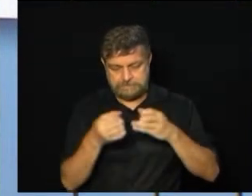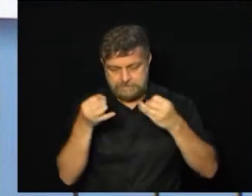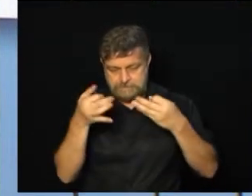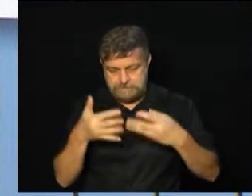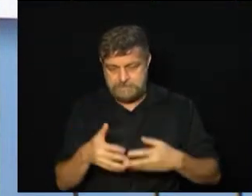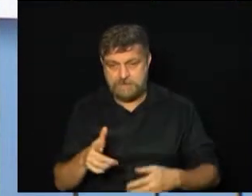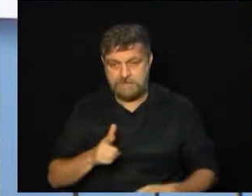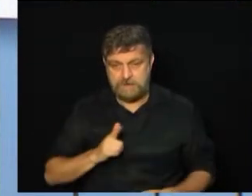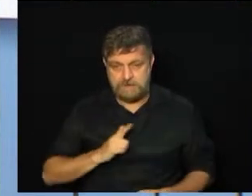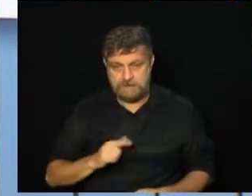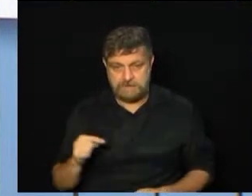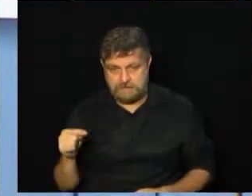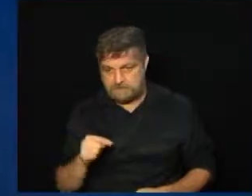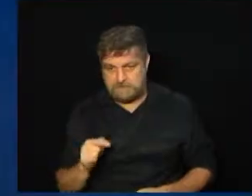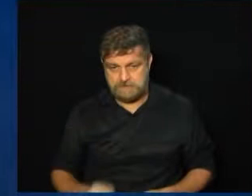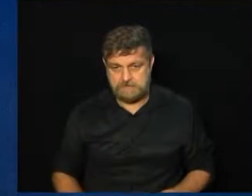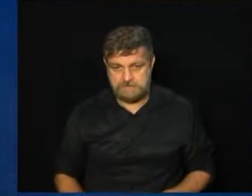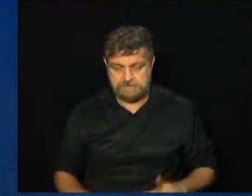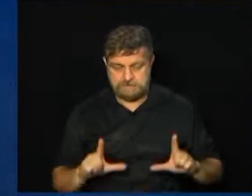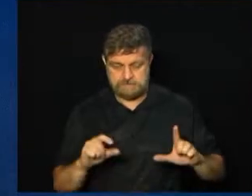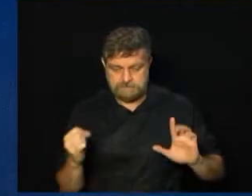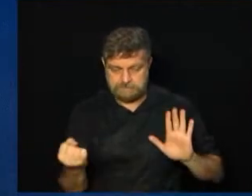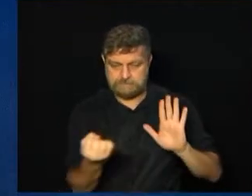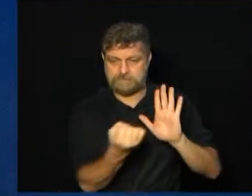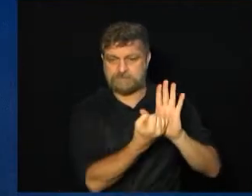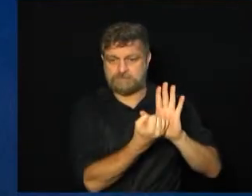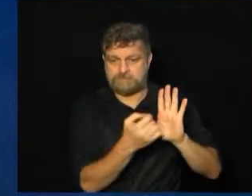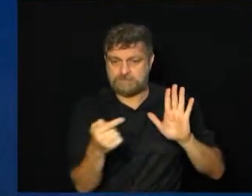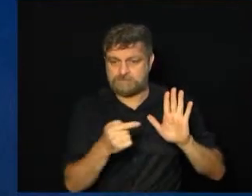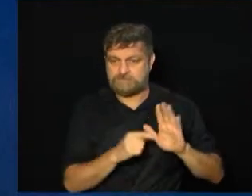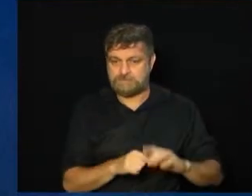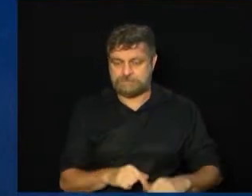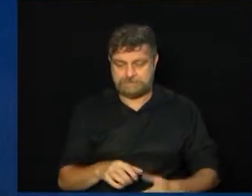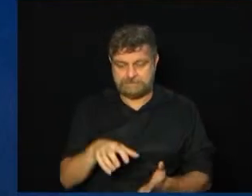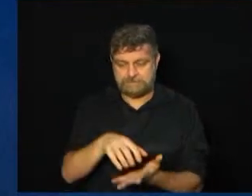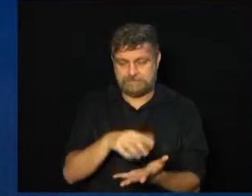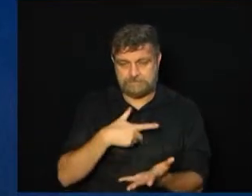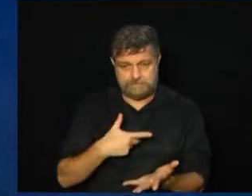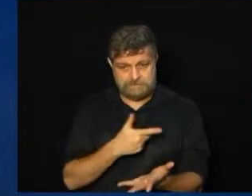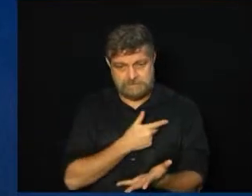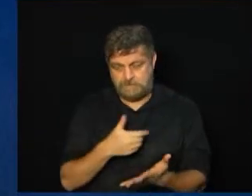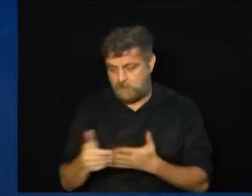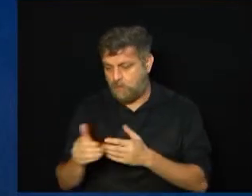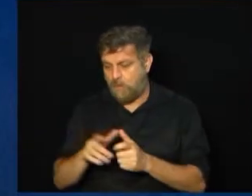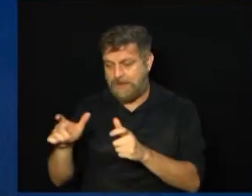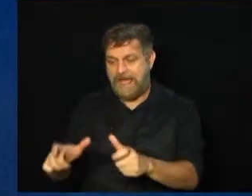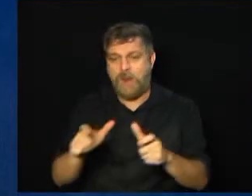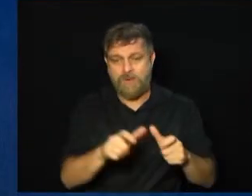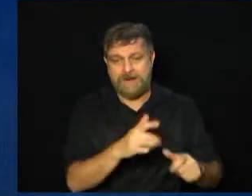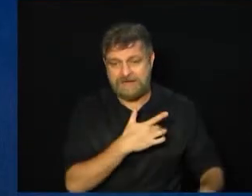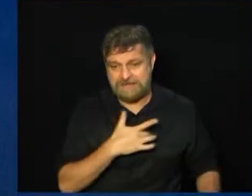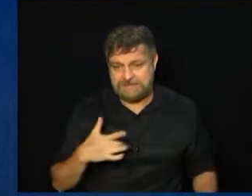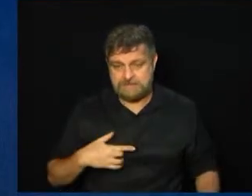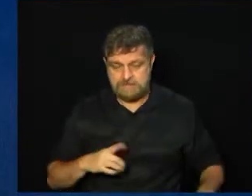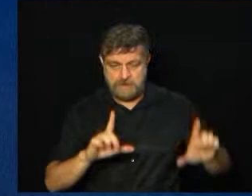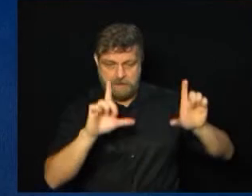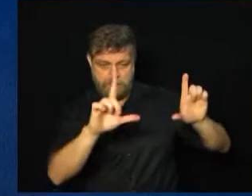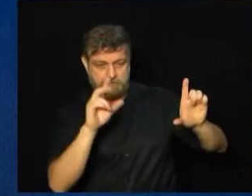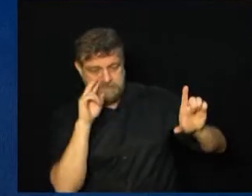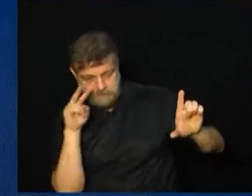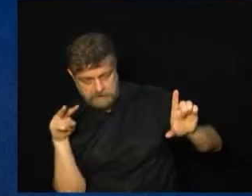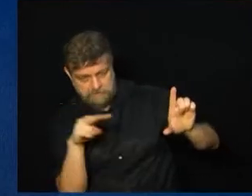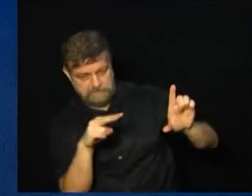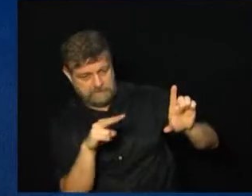ser afixada em caráter obrigatório na recepção de todas as unidades de saúde em local visível e de